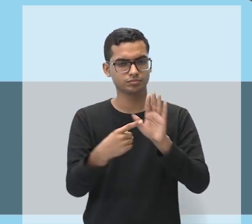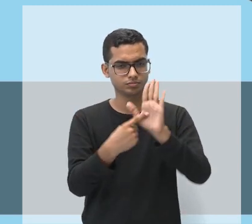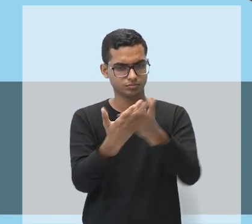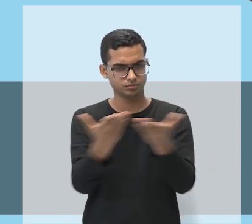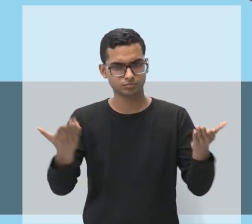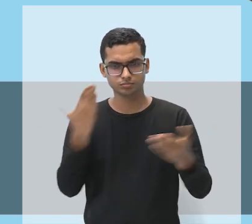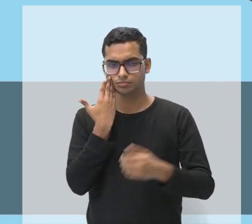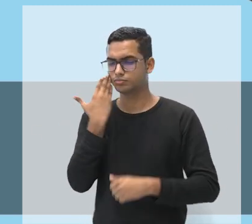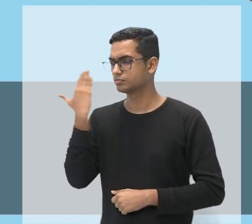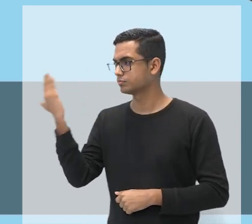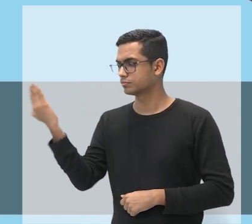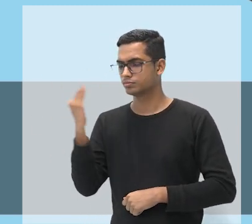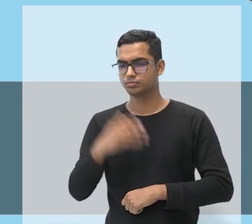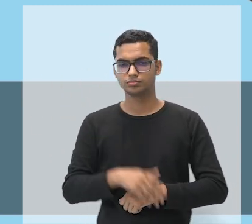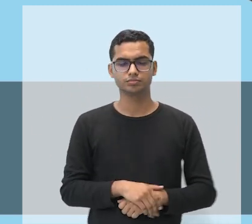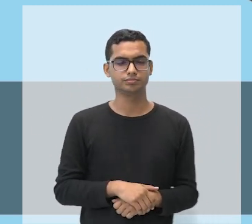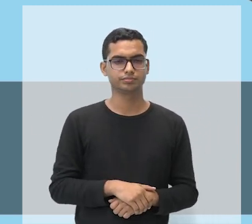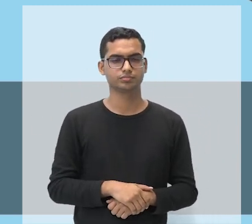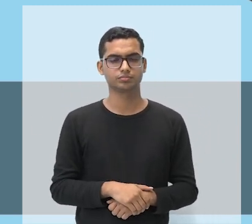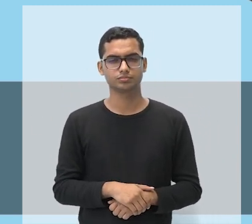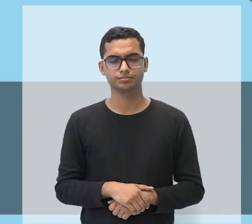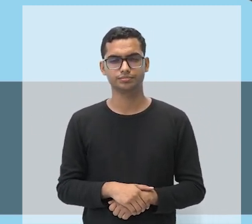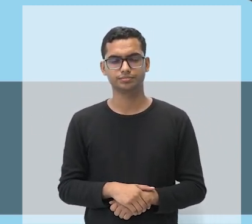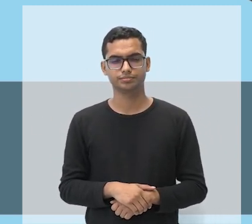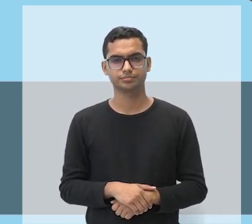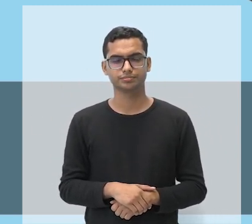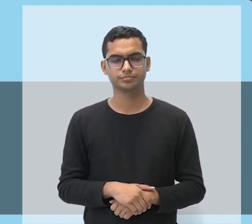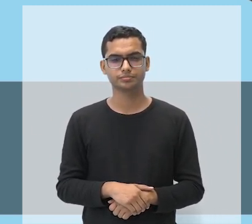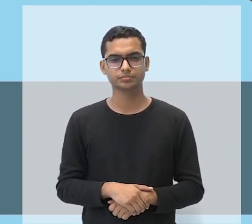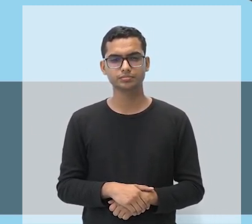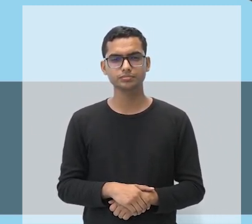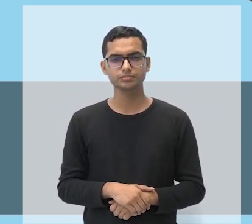passar a vocês é a respeito